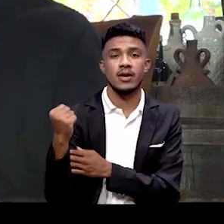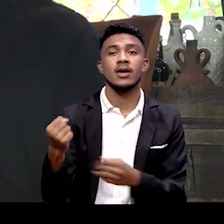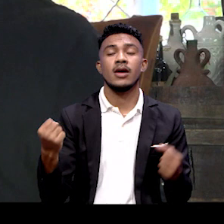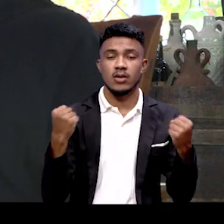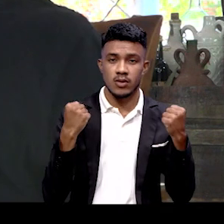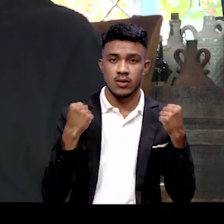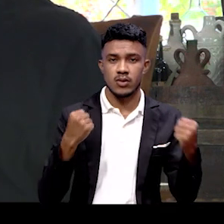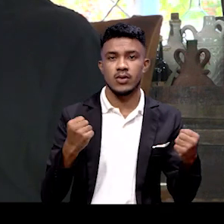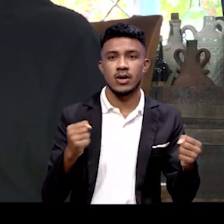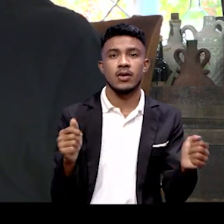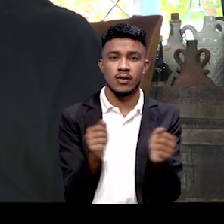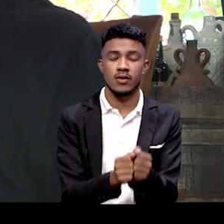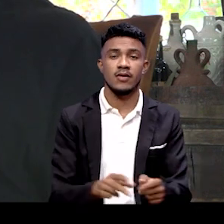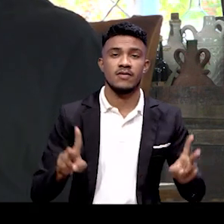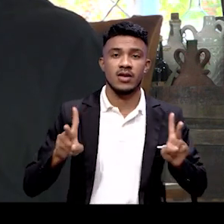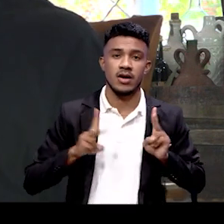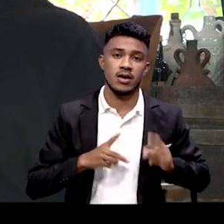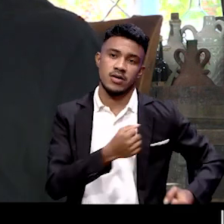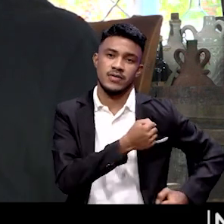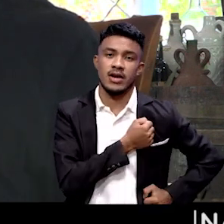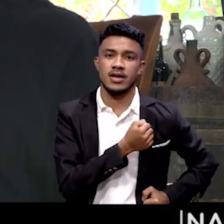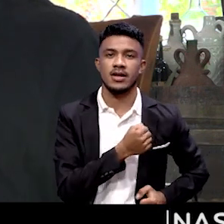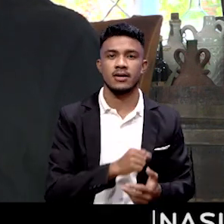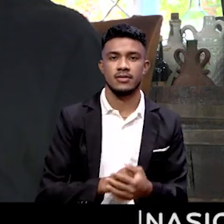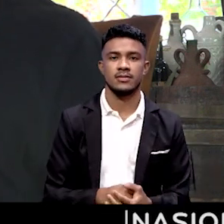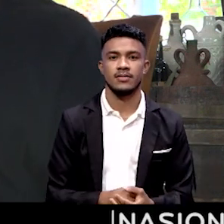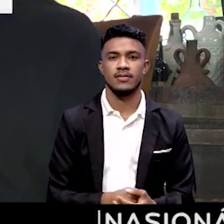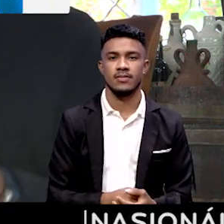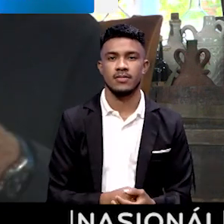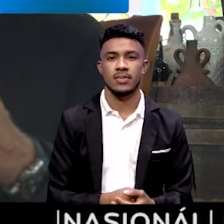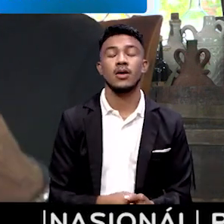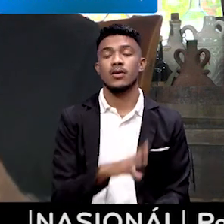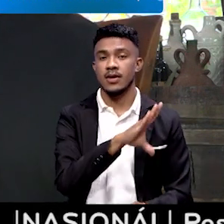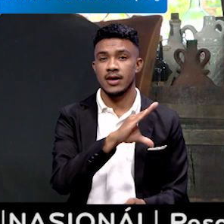reorganiza o Comitê Central, reorganiza a Falindio. E